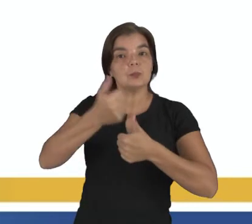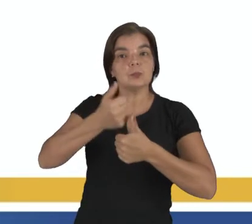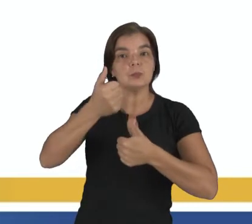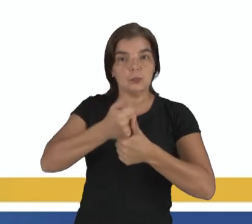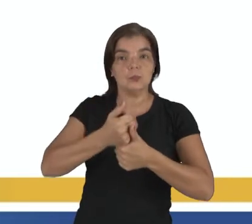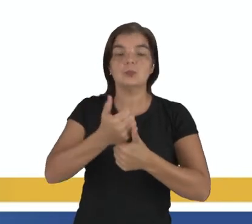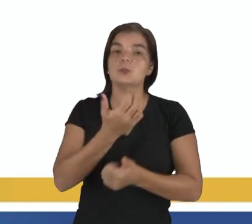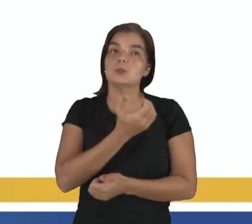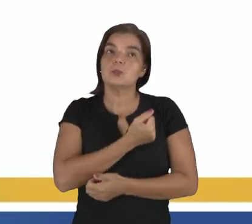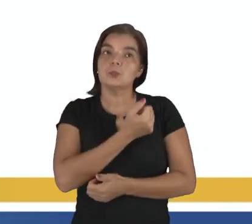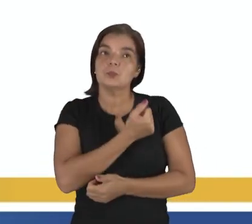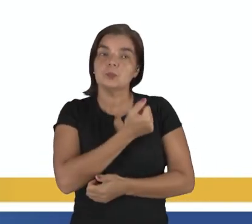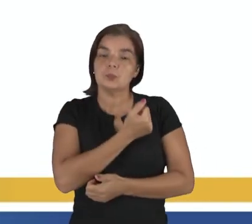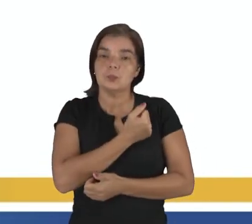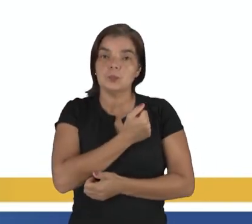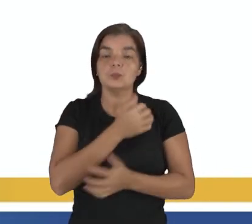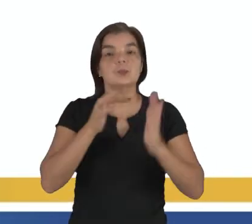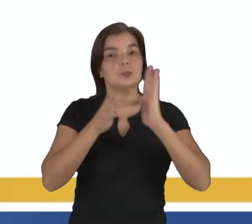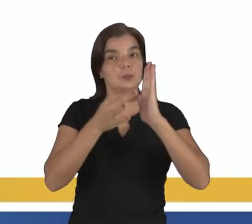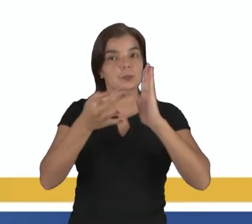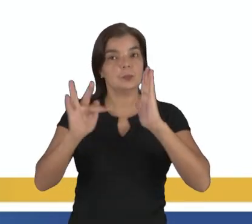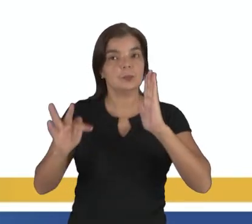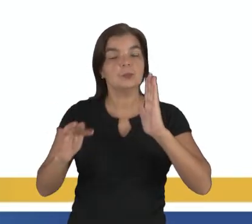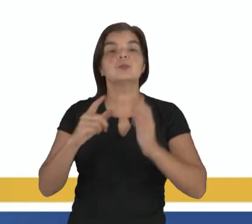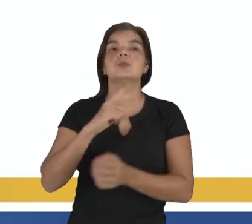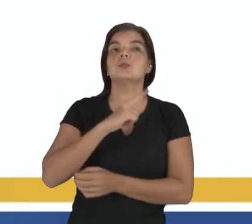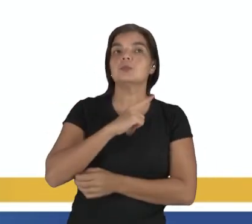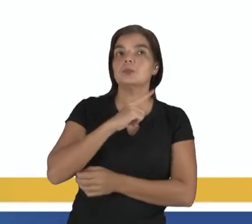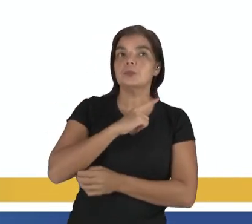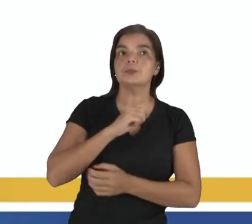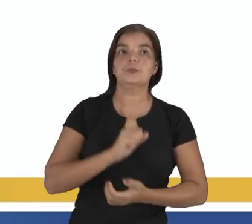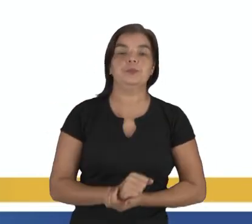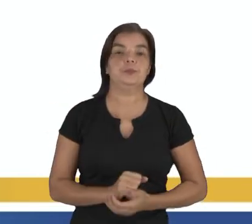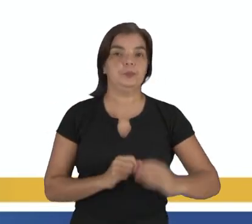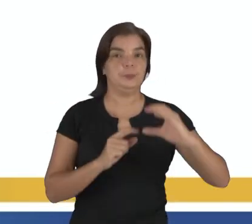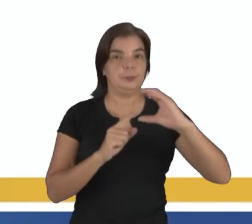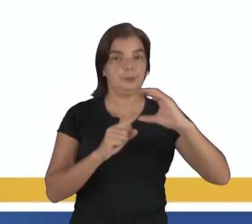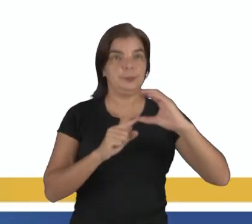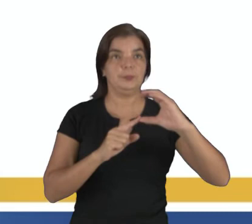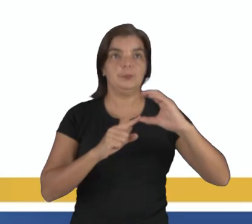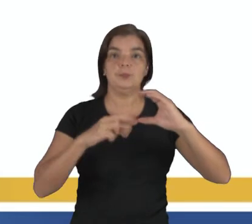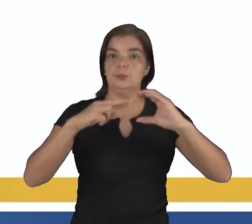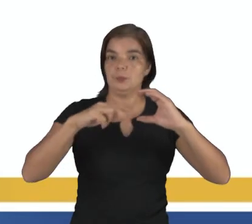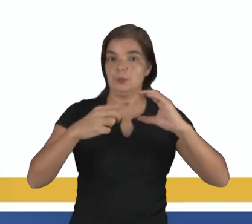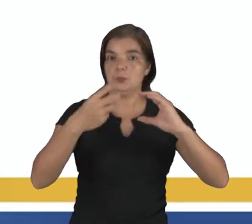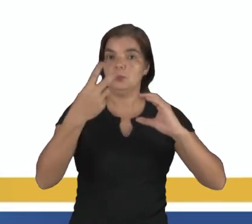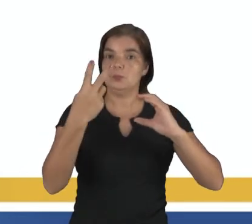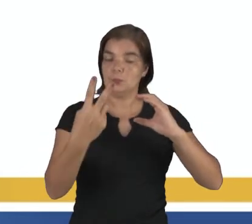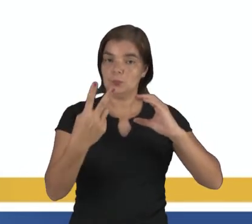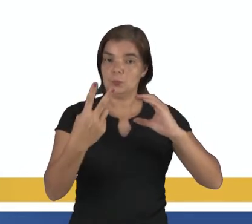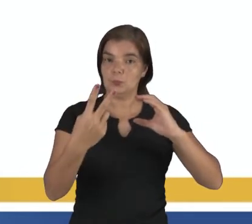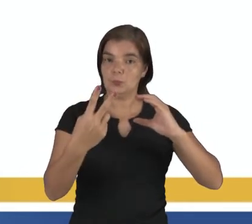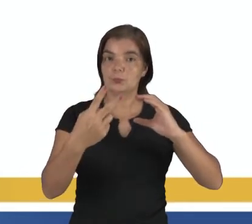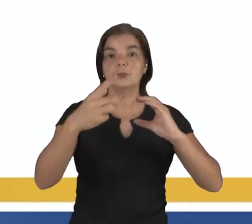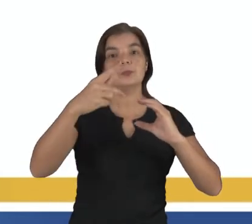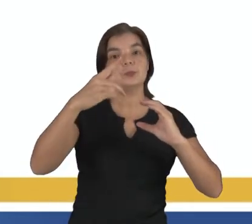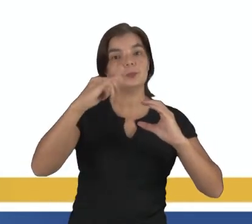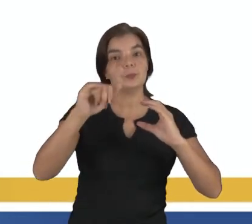Substituindo o valor do raio na fórmula, temos C é igual a